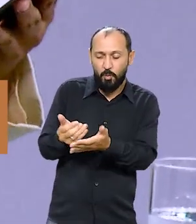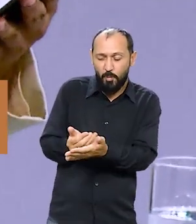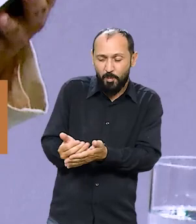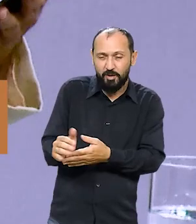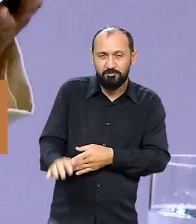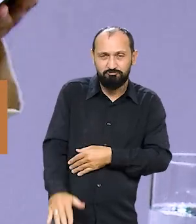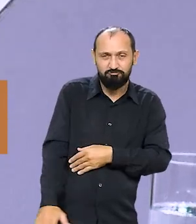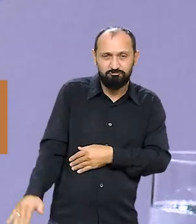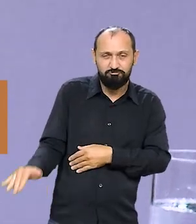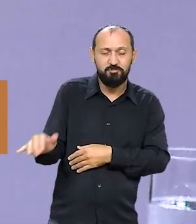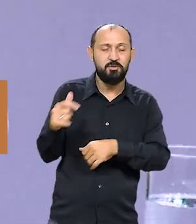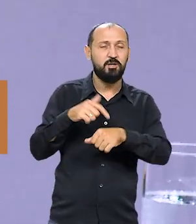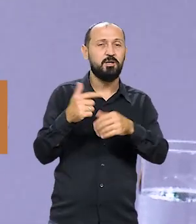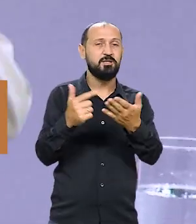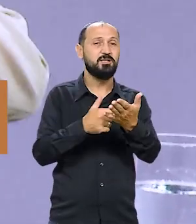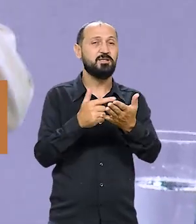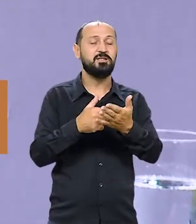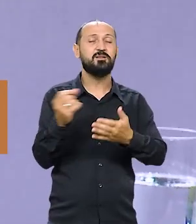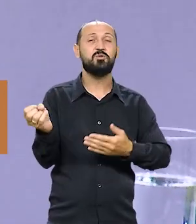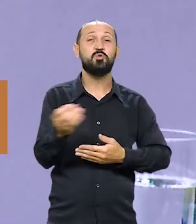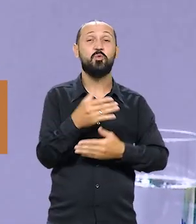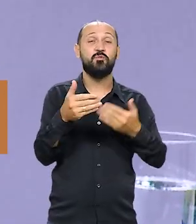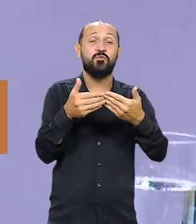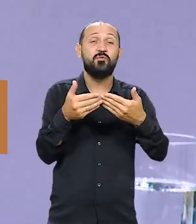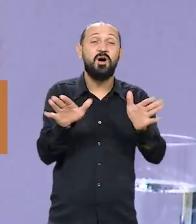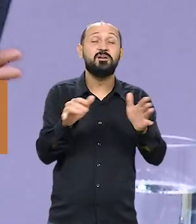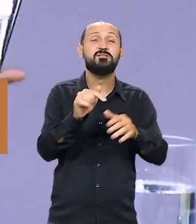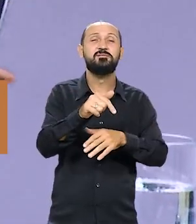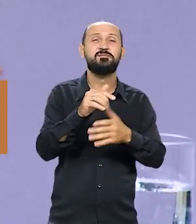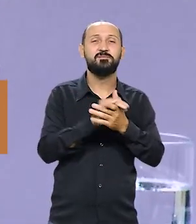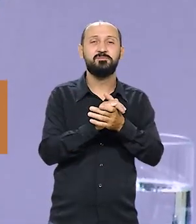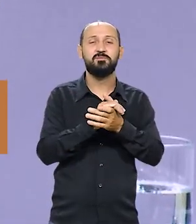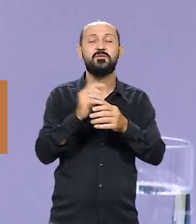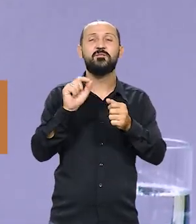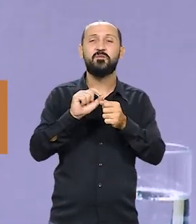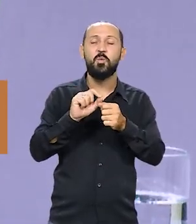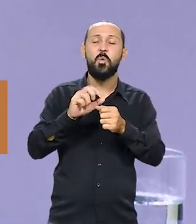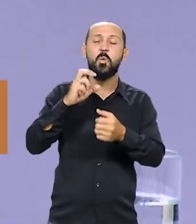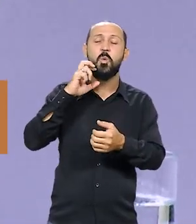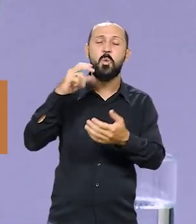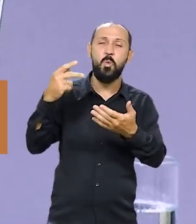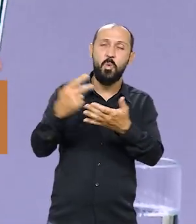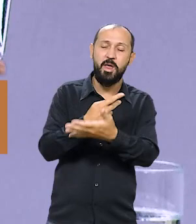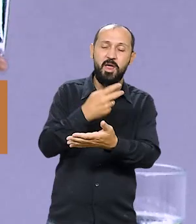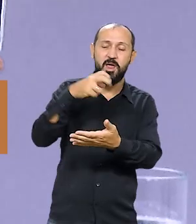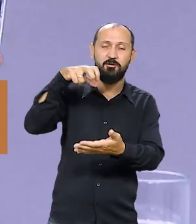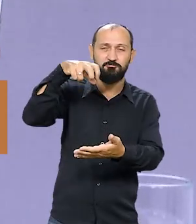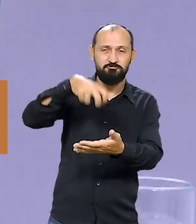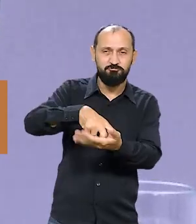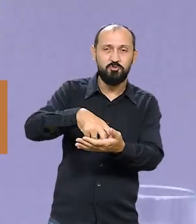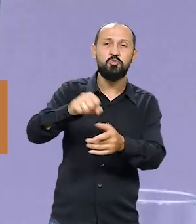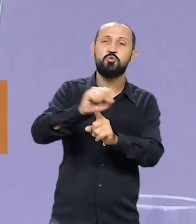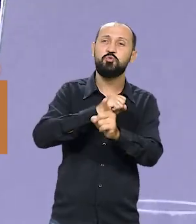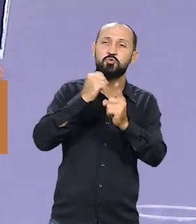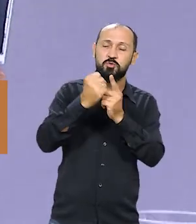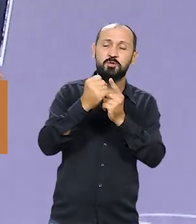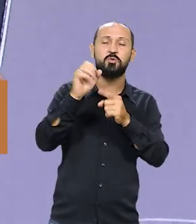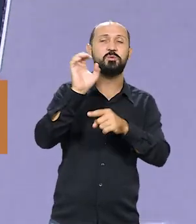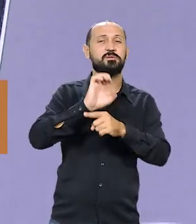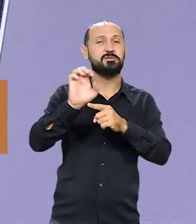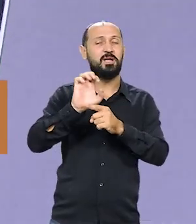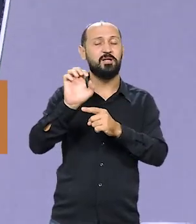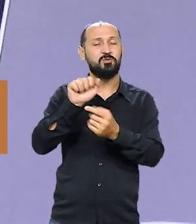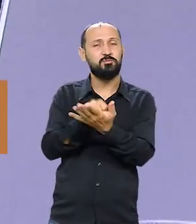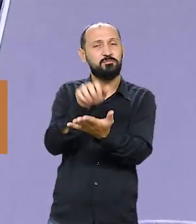infância. E temos aqui esse livro recém-lançado, que é o Ato Infracional, Socioeducação e